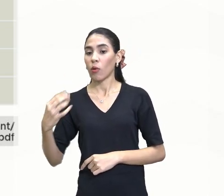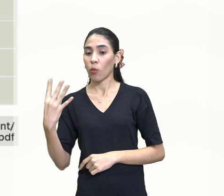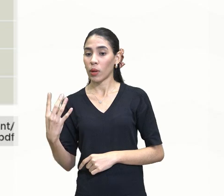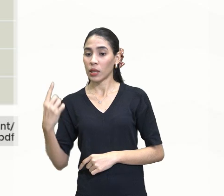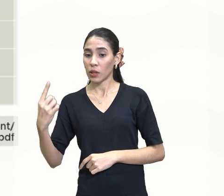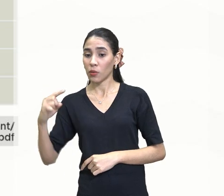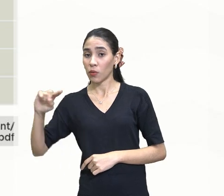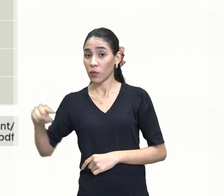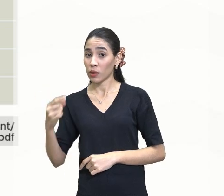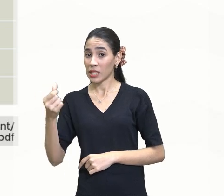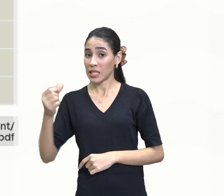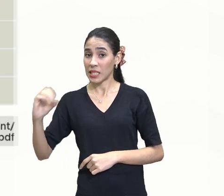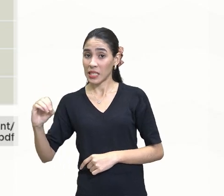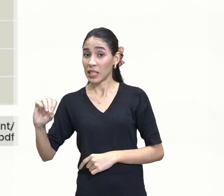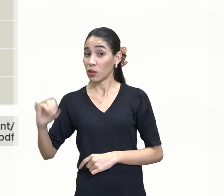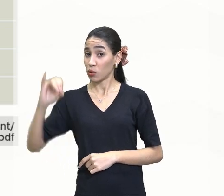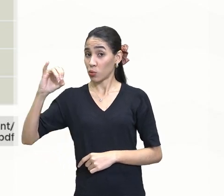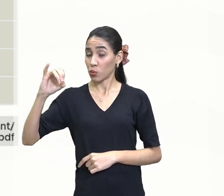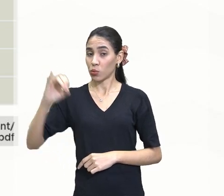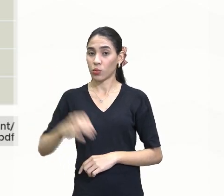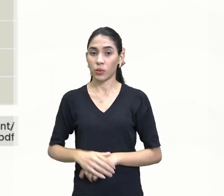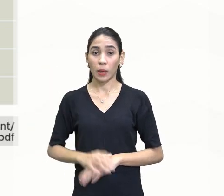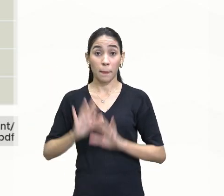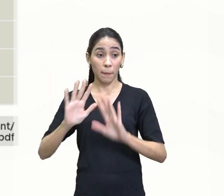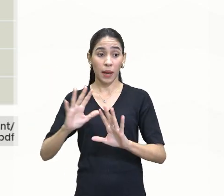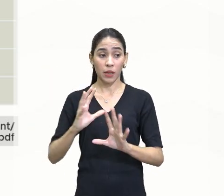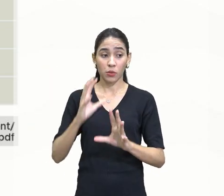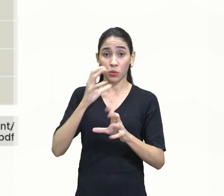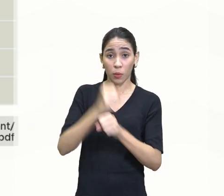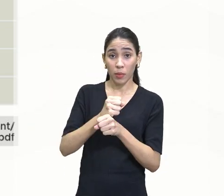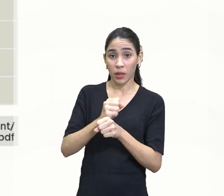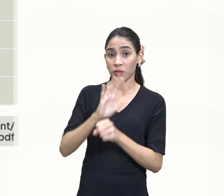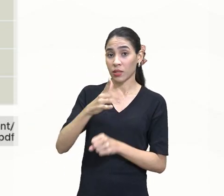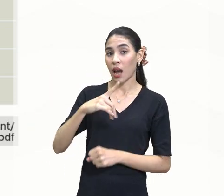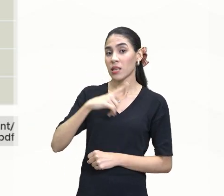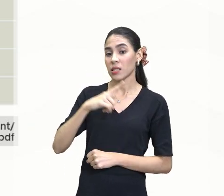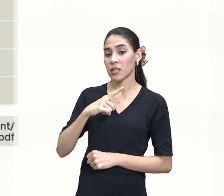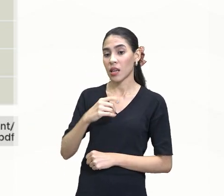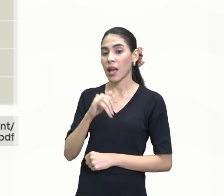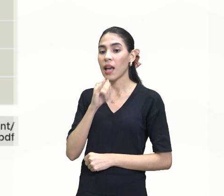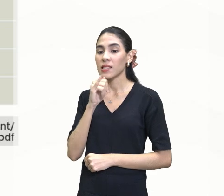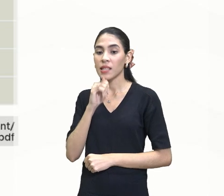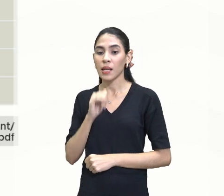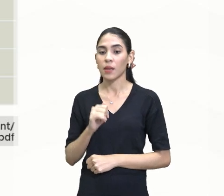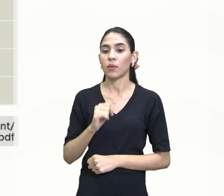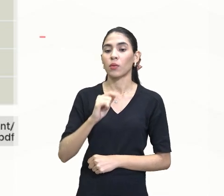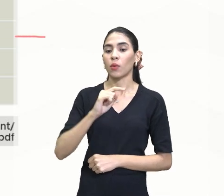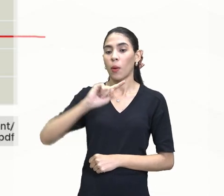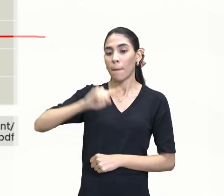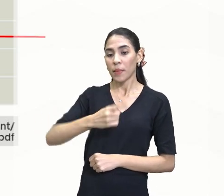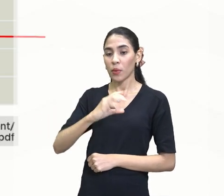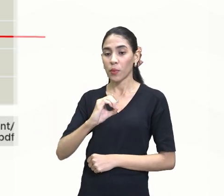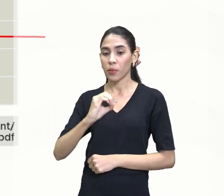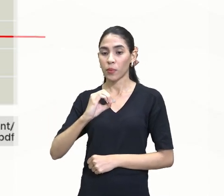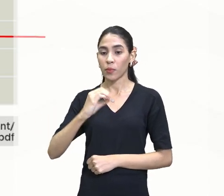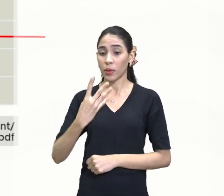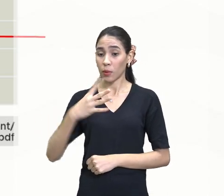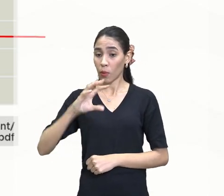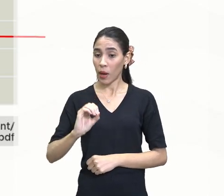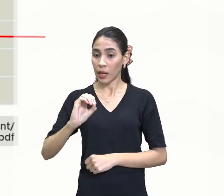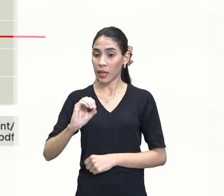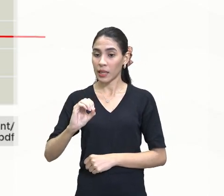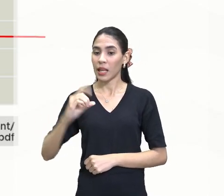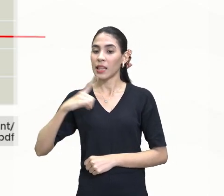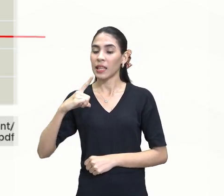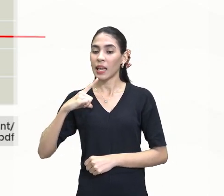41,60. Somando com o que já tinha, né, 1.040, então você vai ter um total de